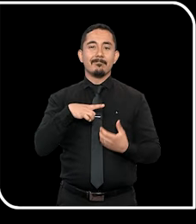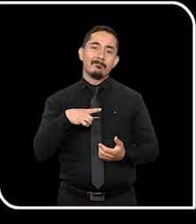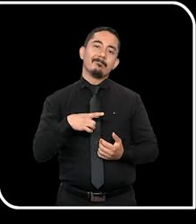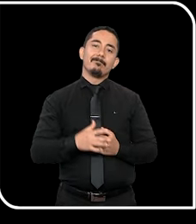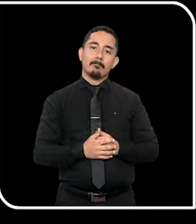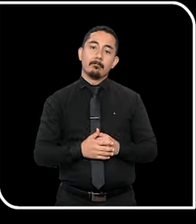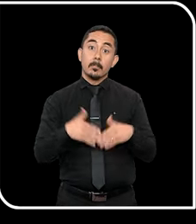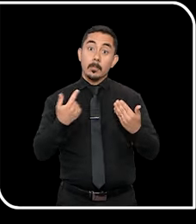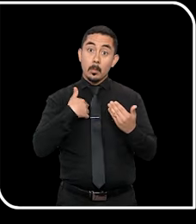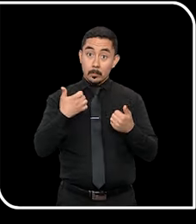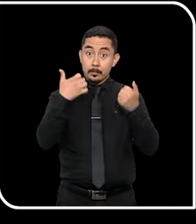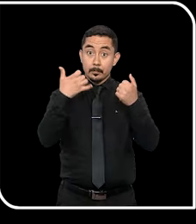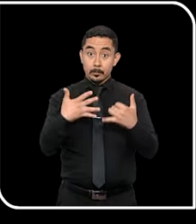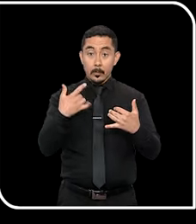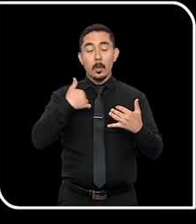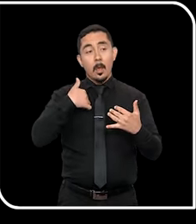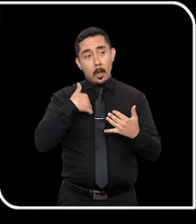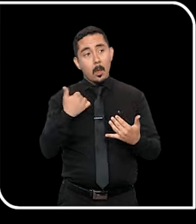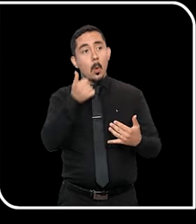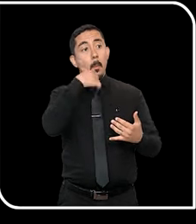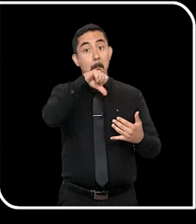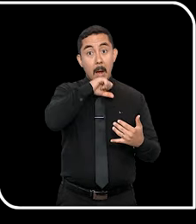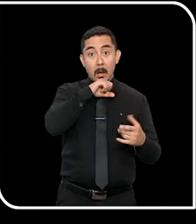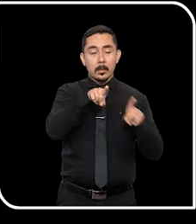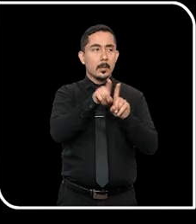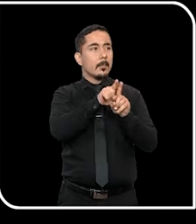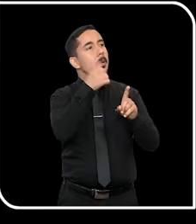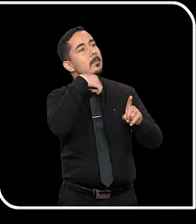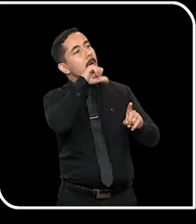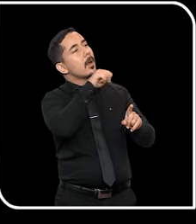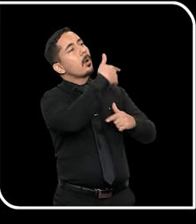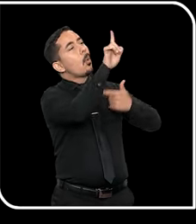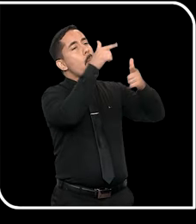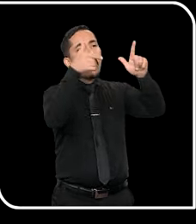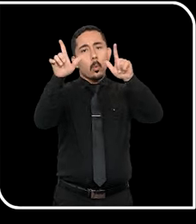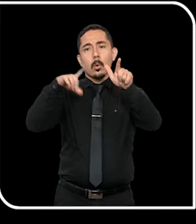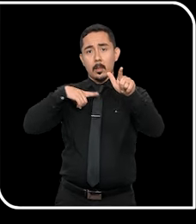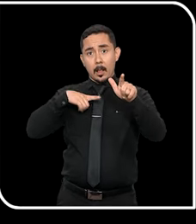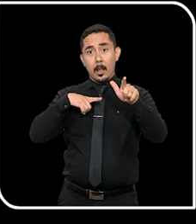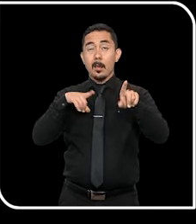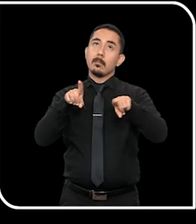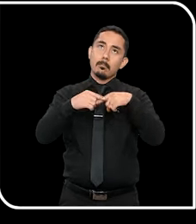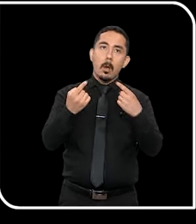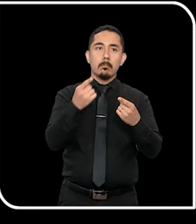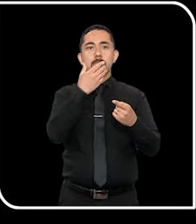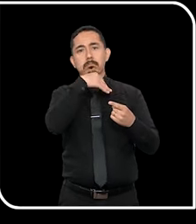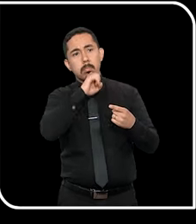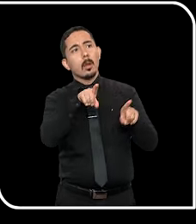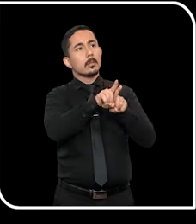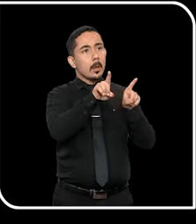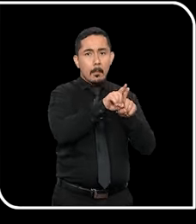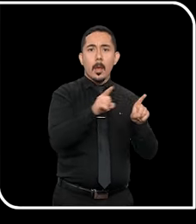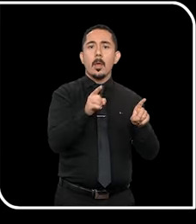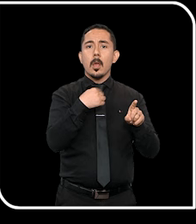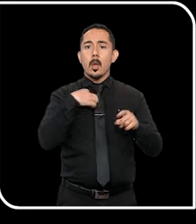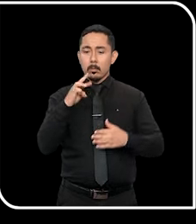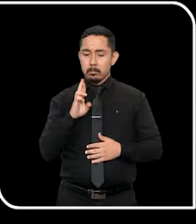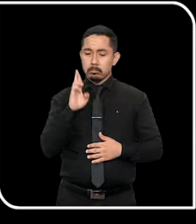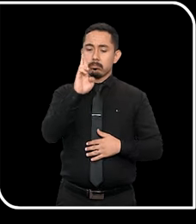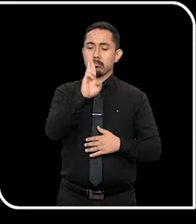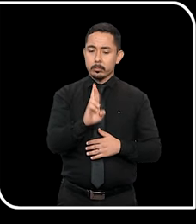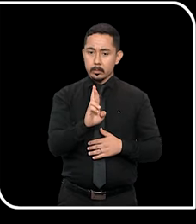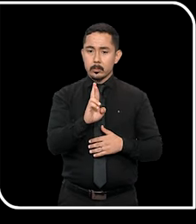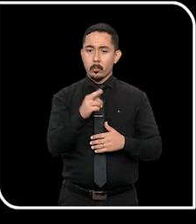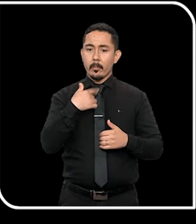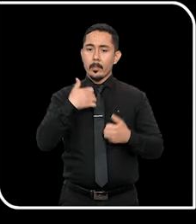sou eu né mãe e as outras mães e podemos colocar pais aqui também é que eu trago do meu lugar de fala né